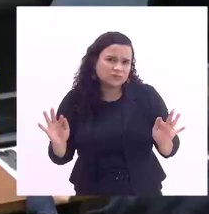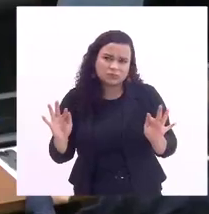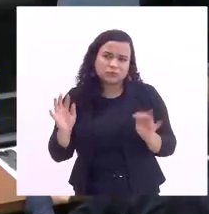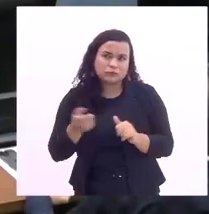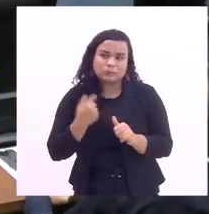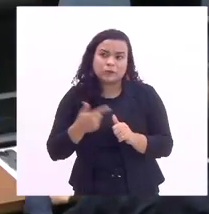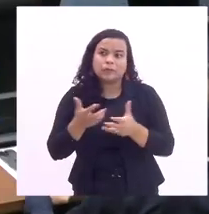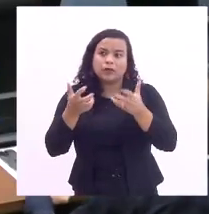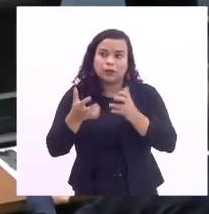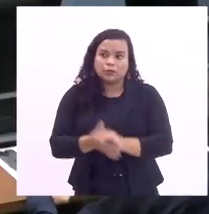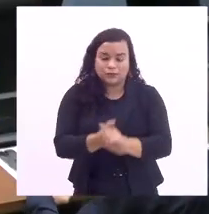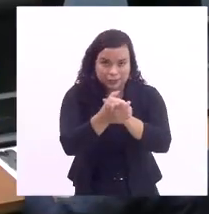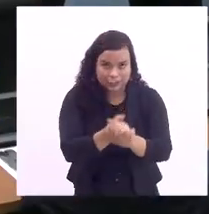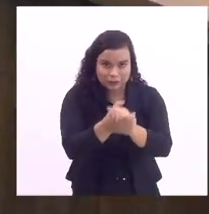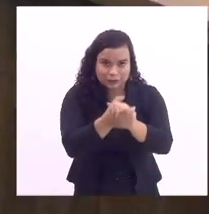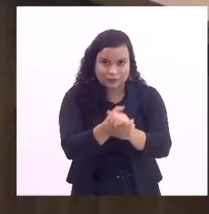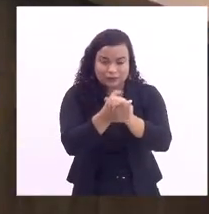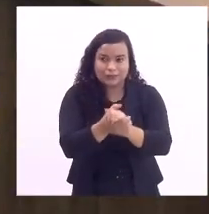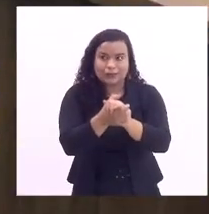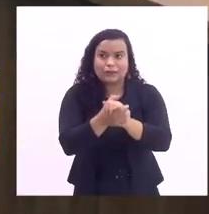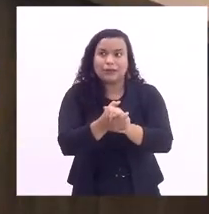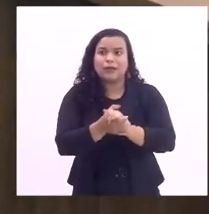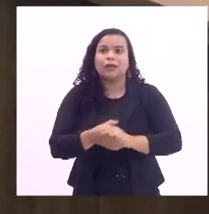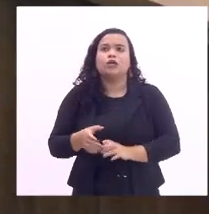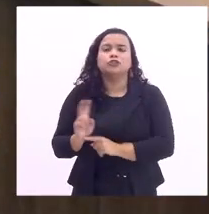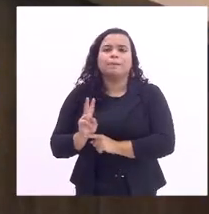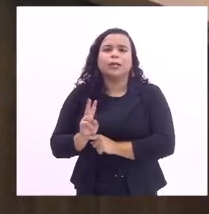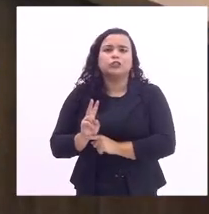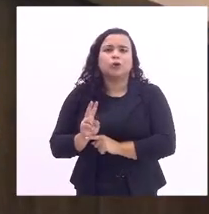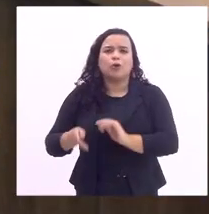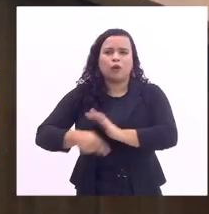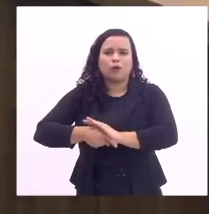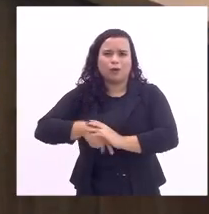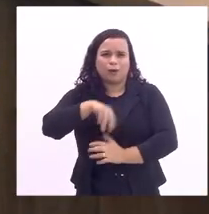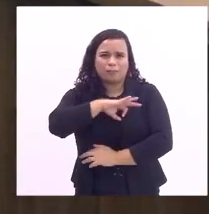de saudar o inspetor da Polícia Civil,